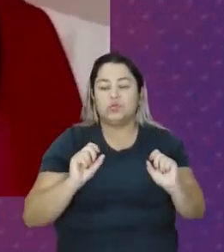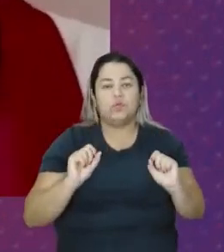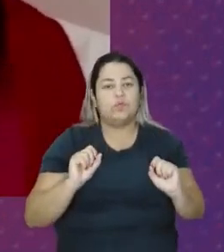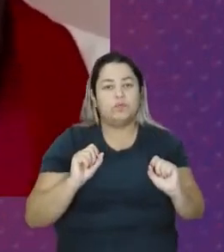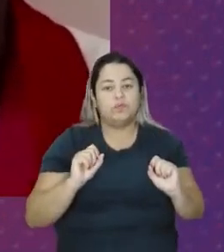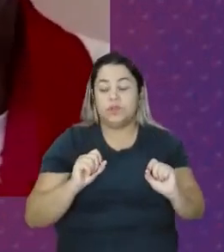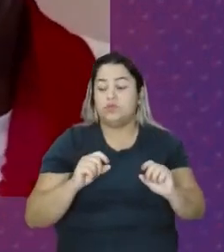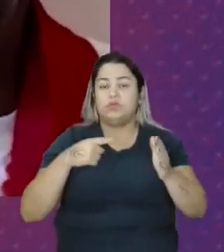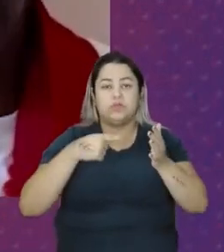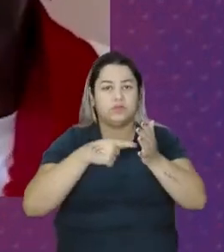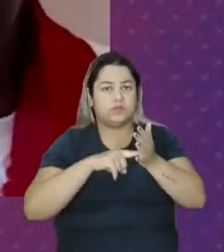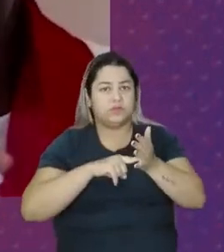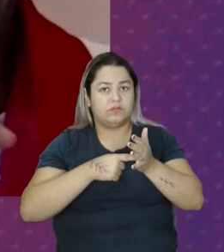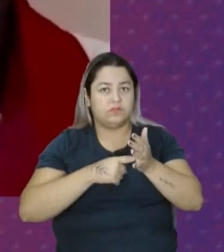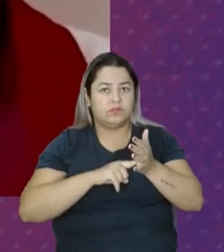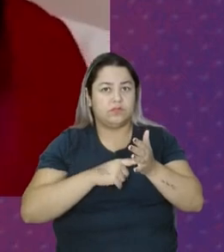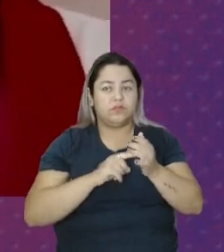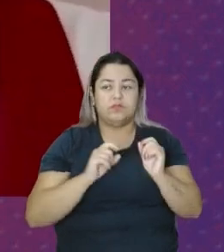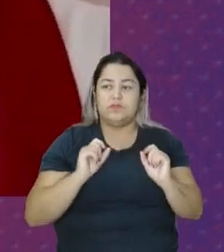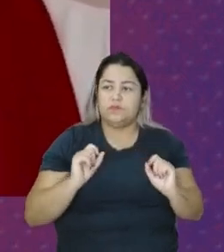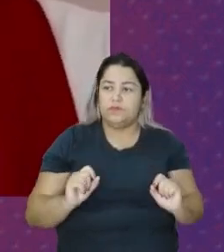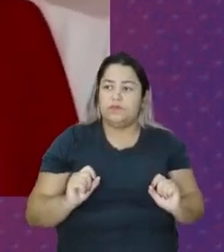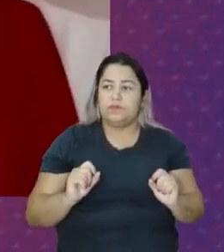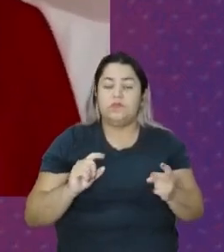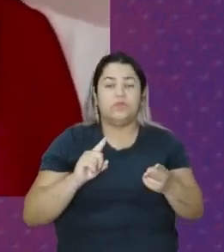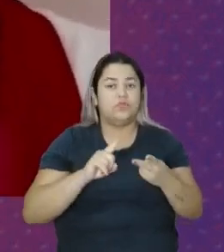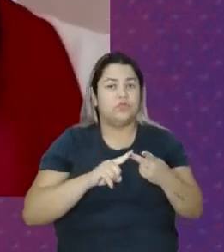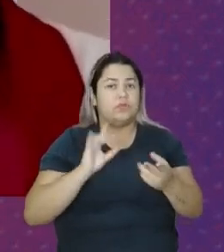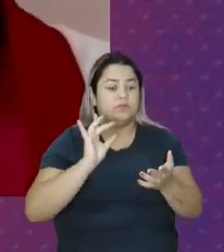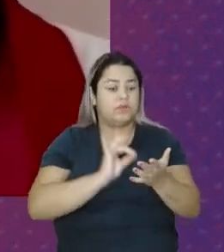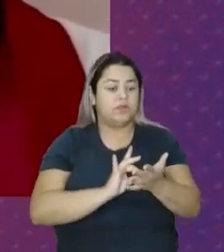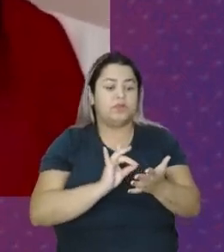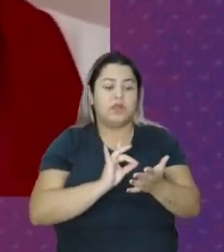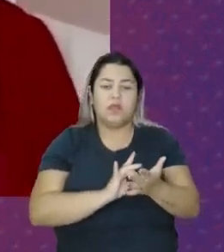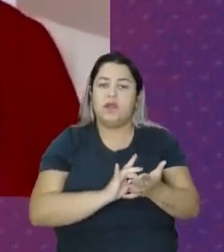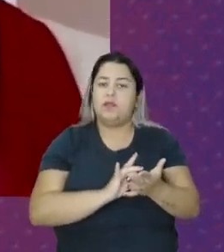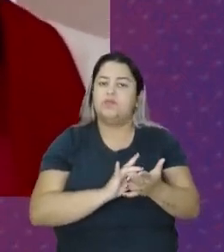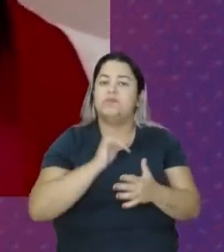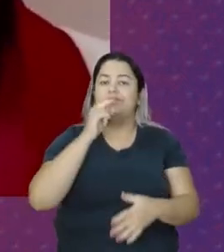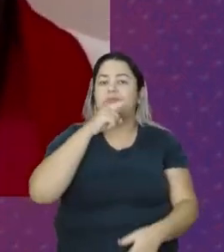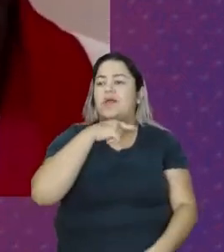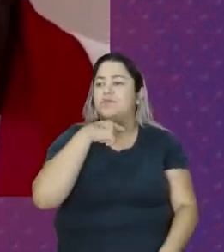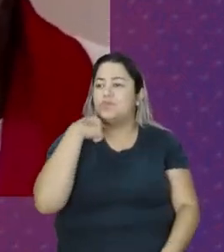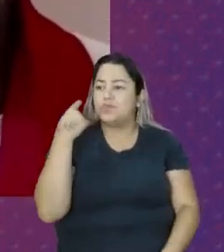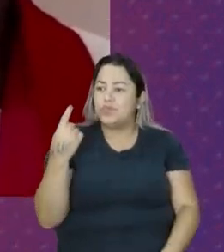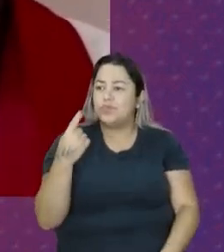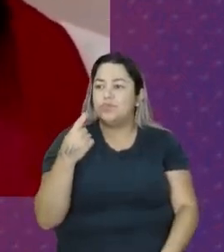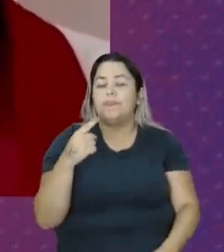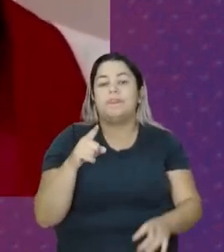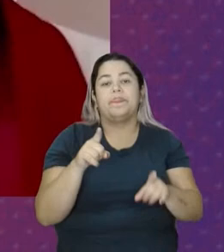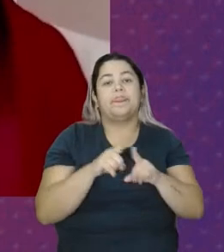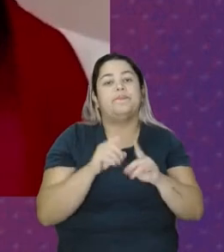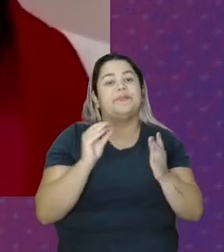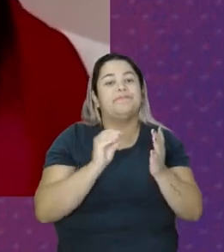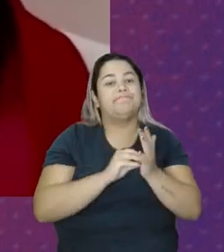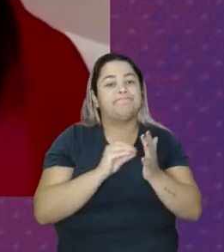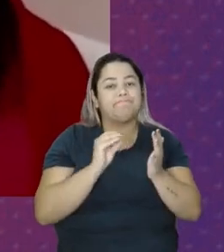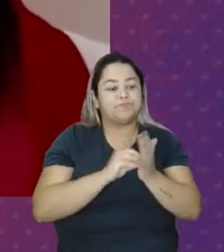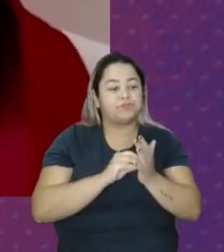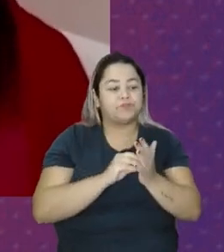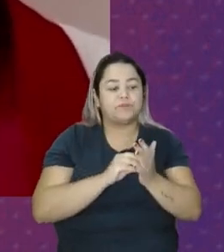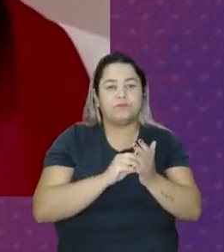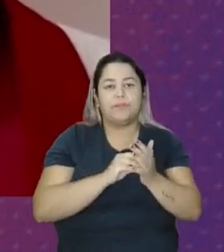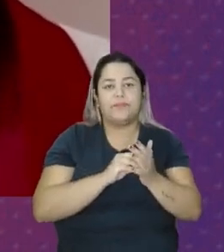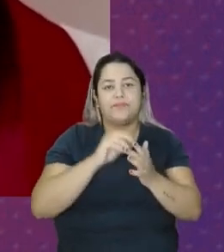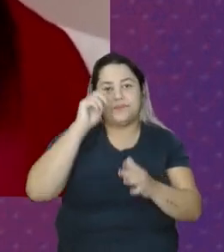das denúncias, diante dos fatos, das mortes, diante da falta